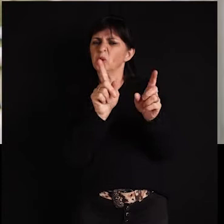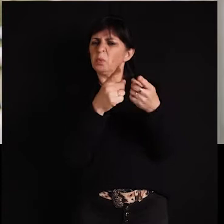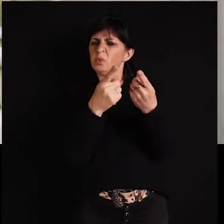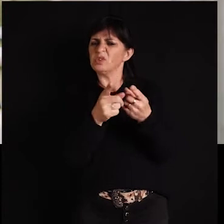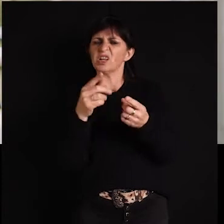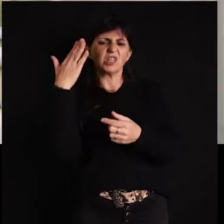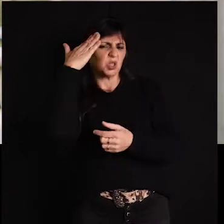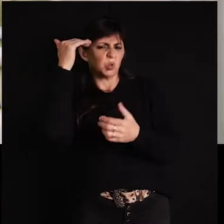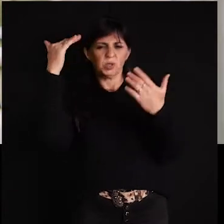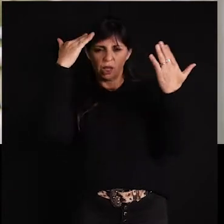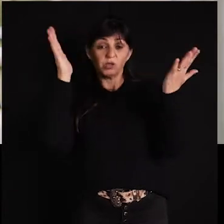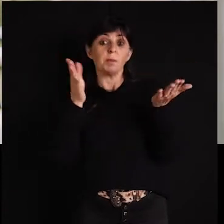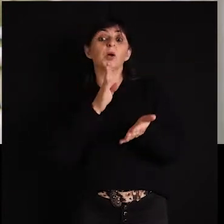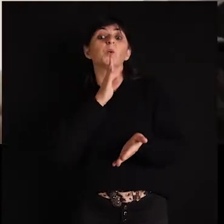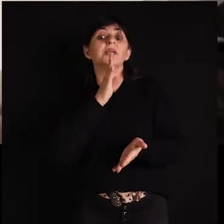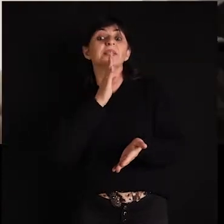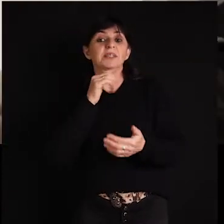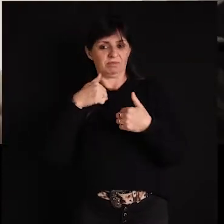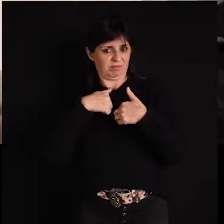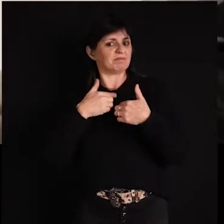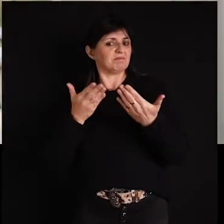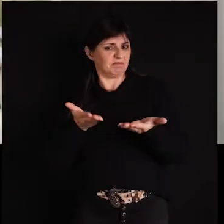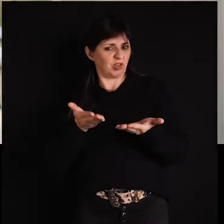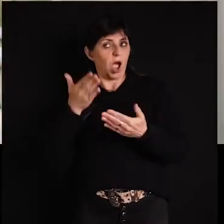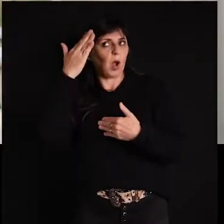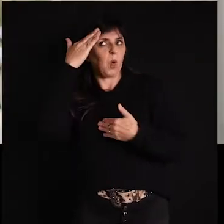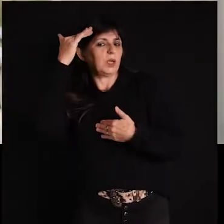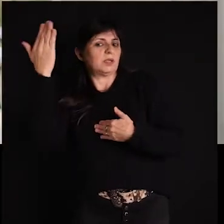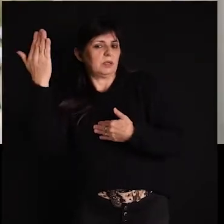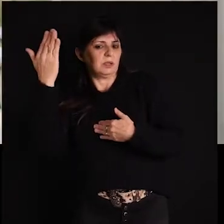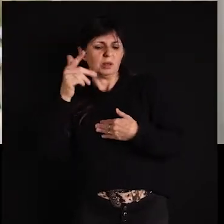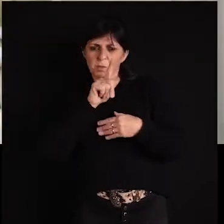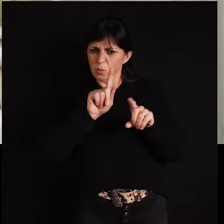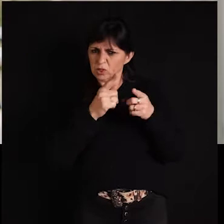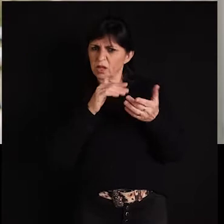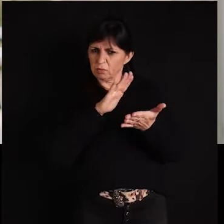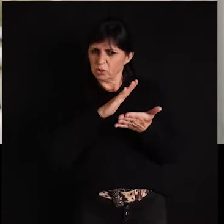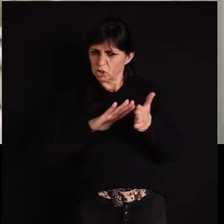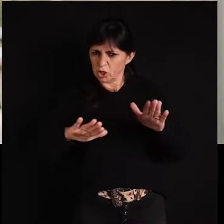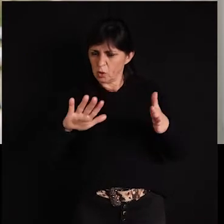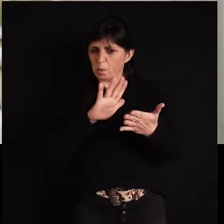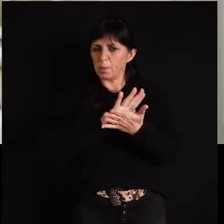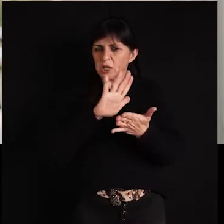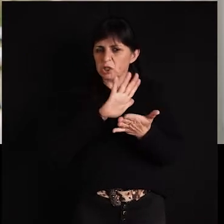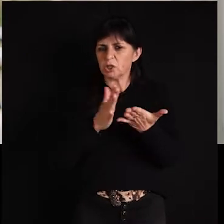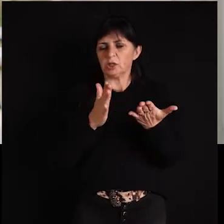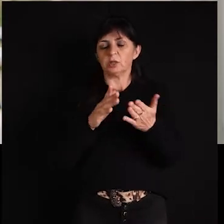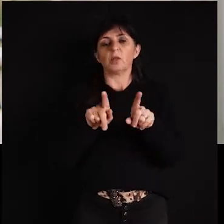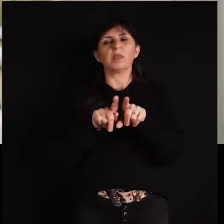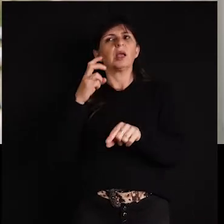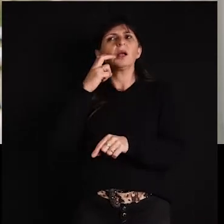Monarcas já conhecia o Bacudo. Pela música Chão Batido, que nós fizemos, também tem a música Gritos